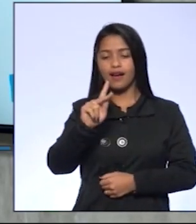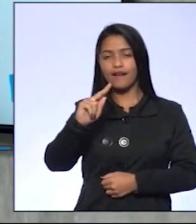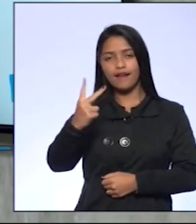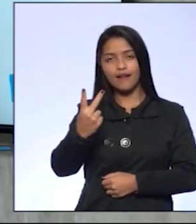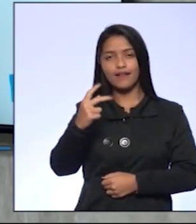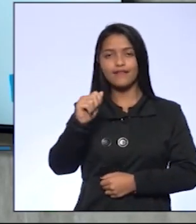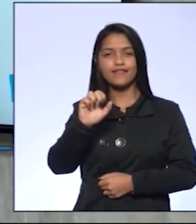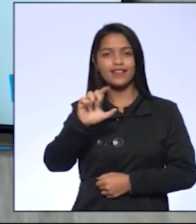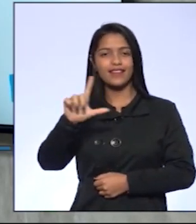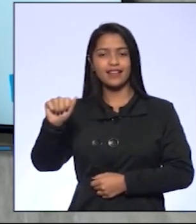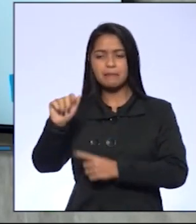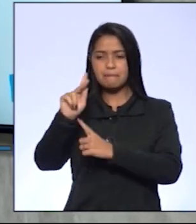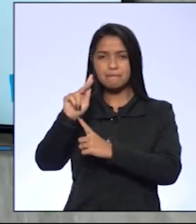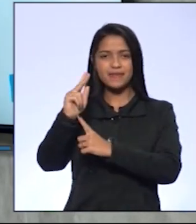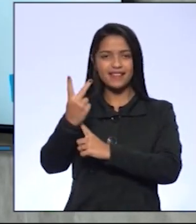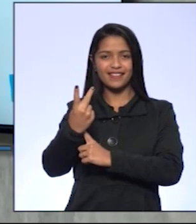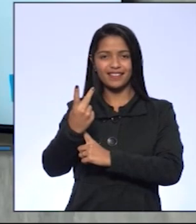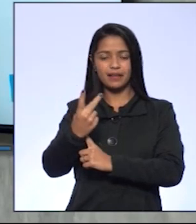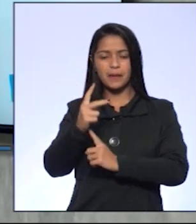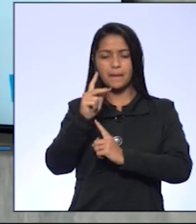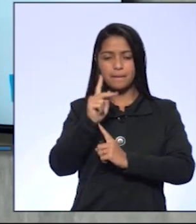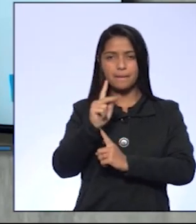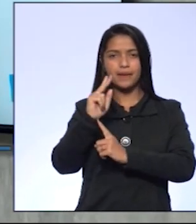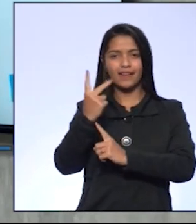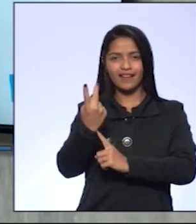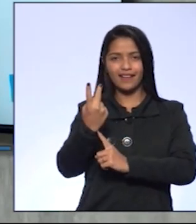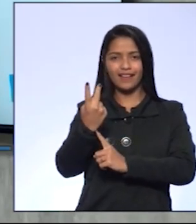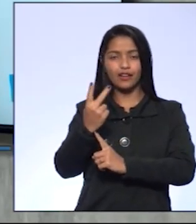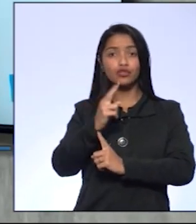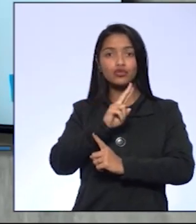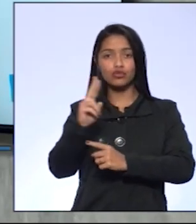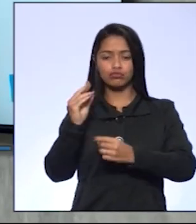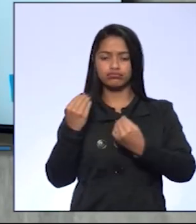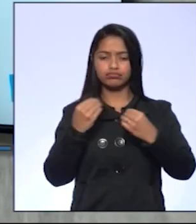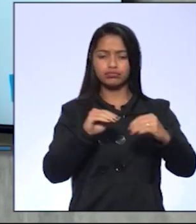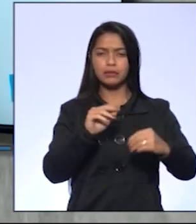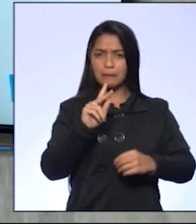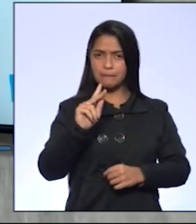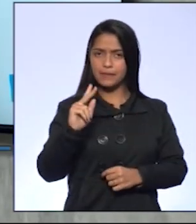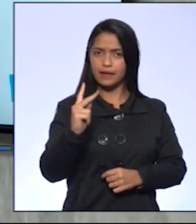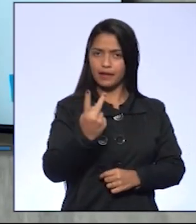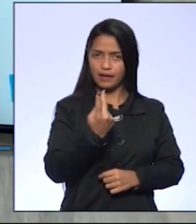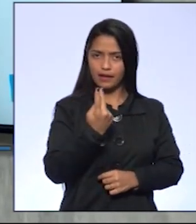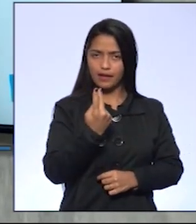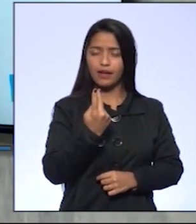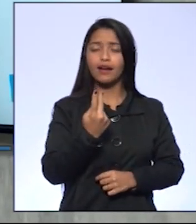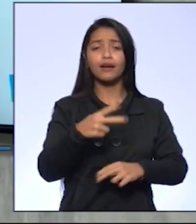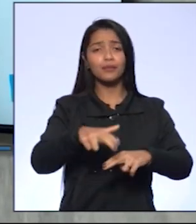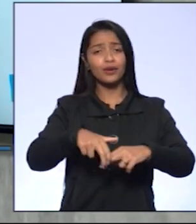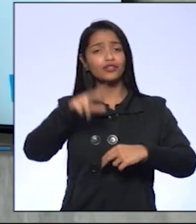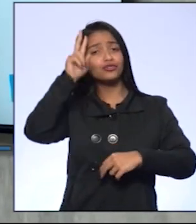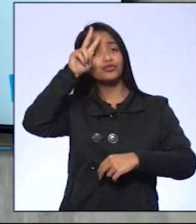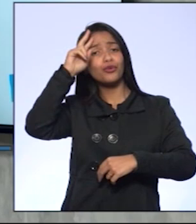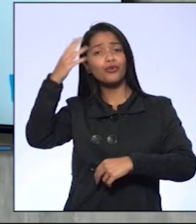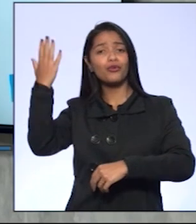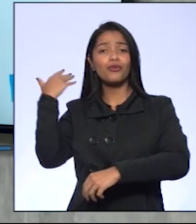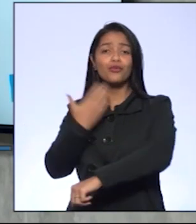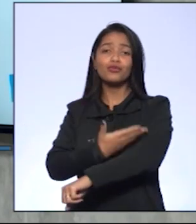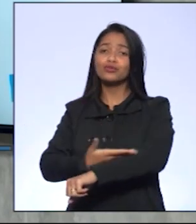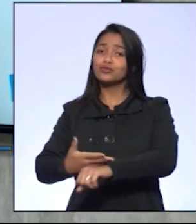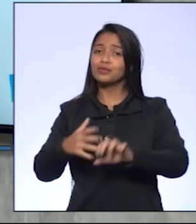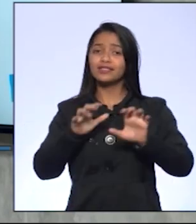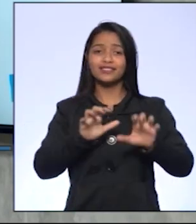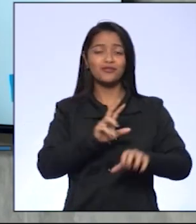que você conhece uma galera assim. Esse pessoal que usa o PH no nome está usando aí um registro histórico, tá